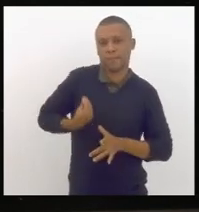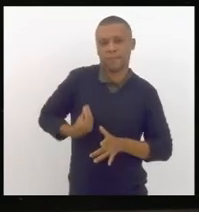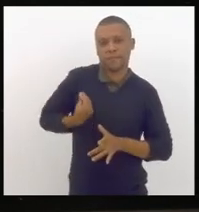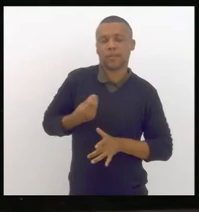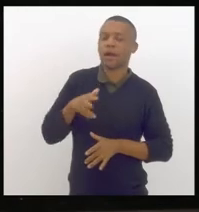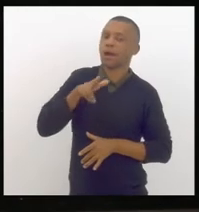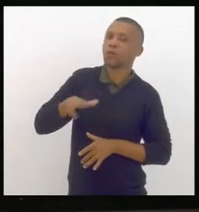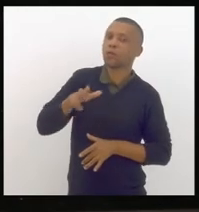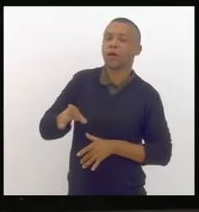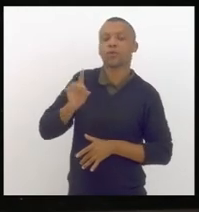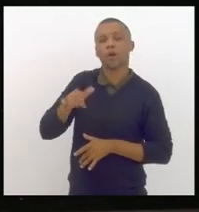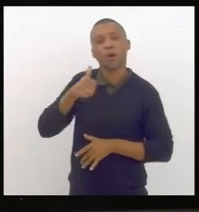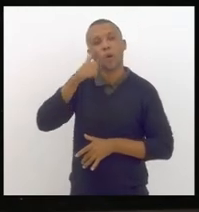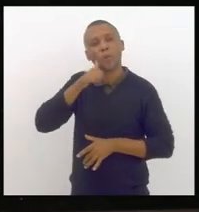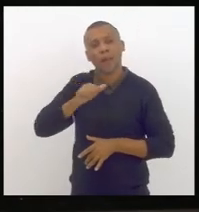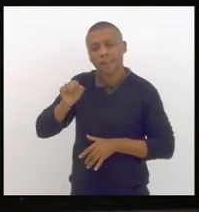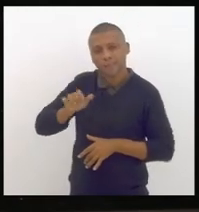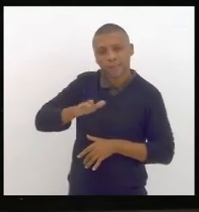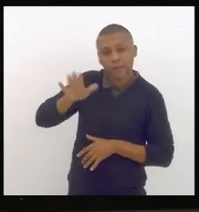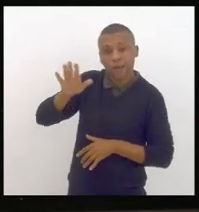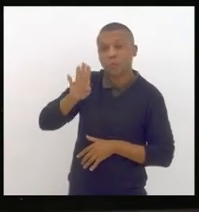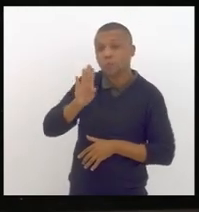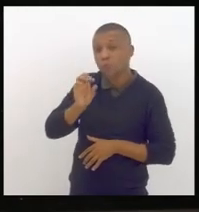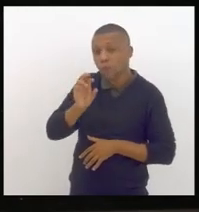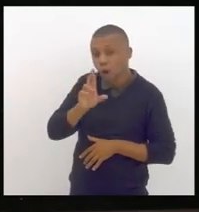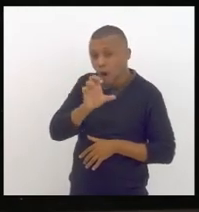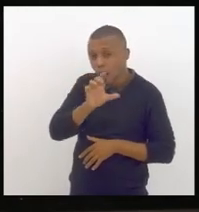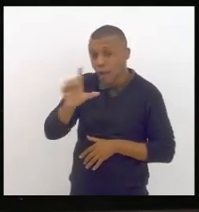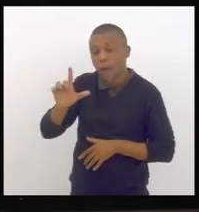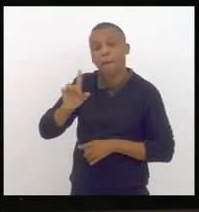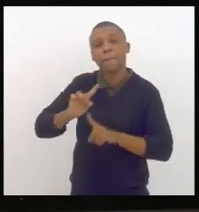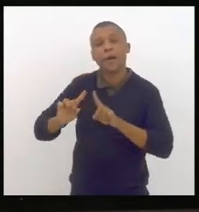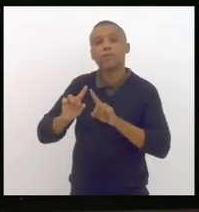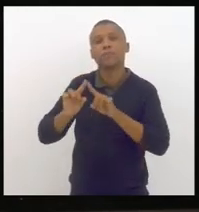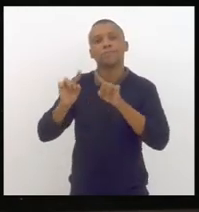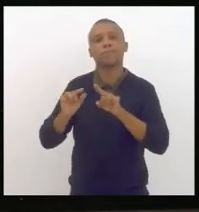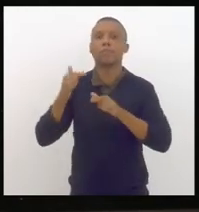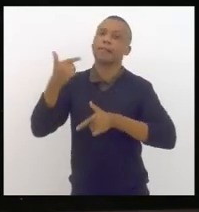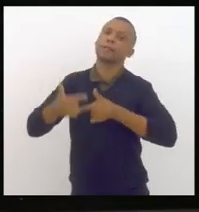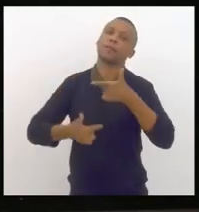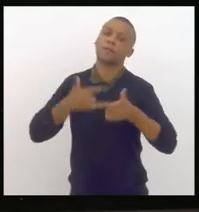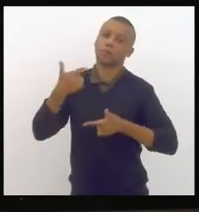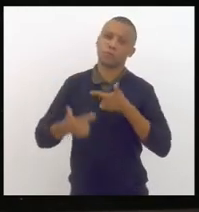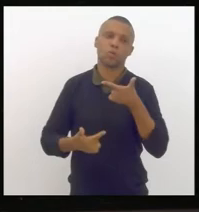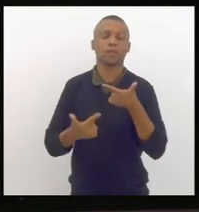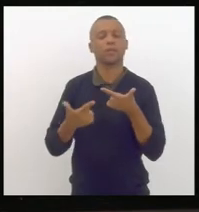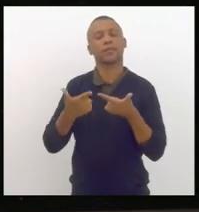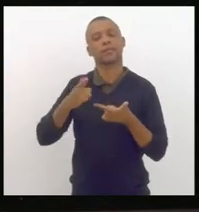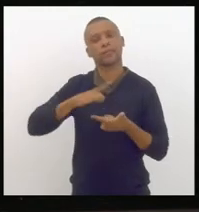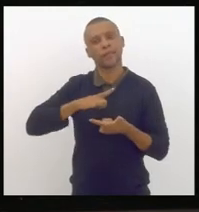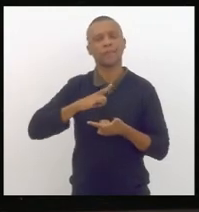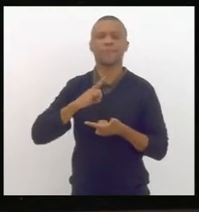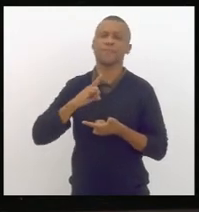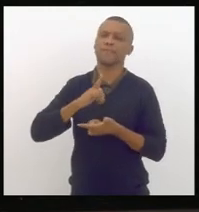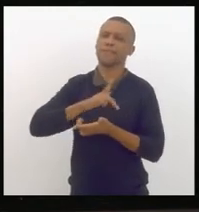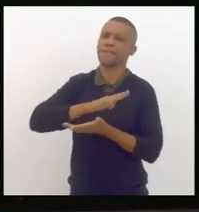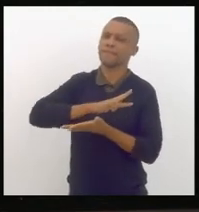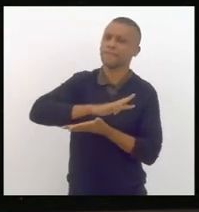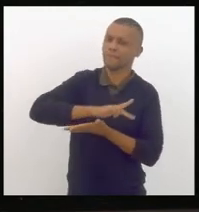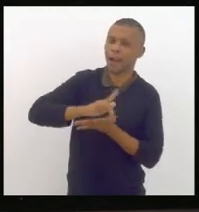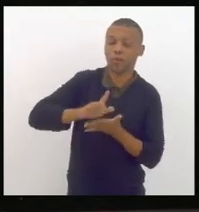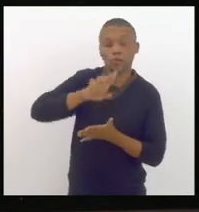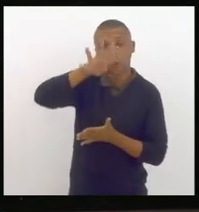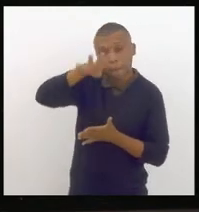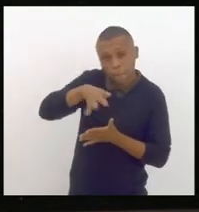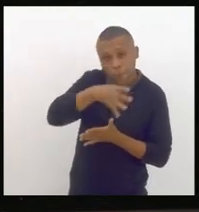como uma mulher favelada do Morro do Borel, mas como uma trabalhadora que passou por todos os programas de